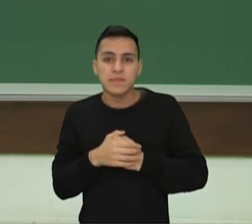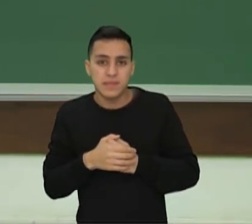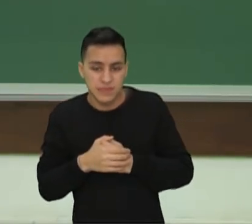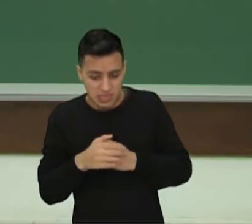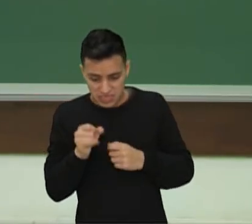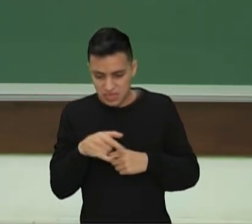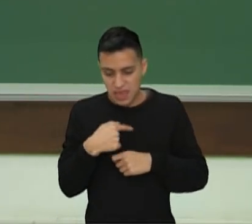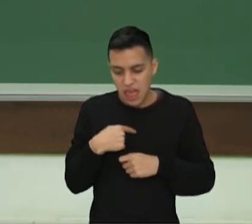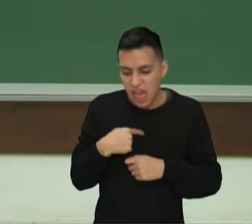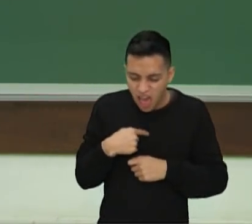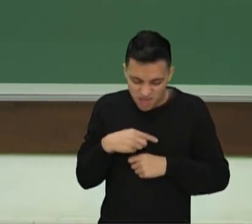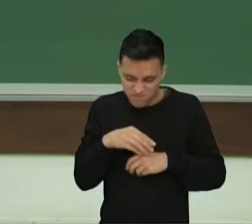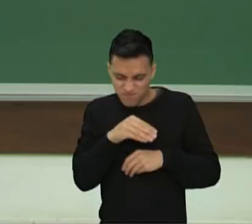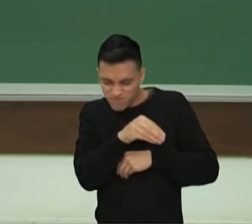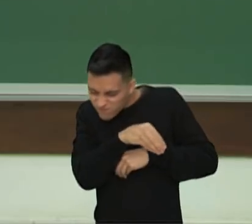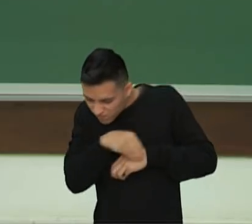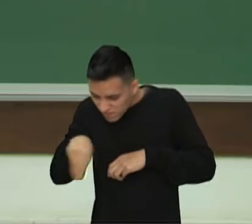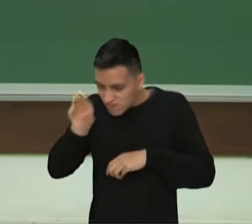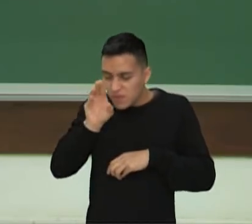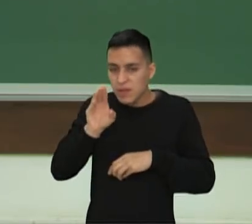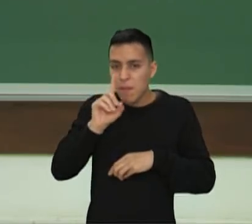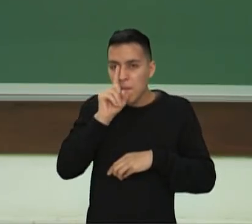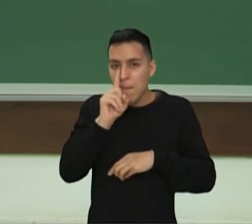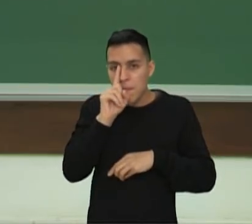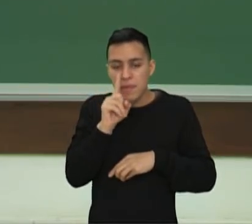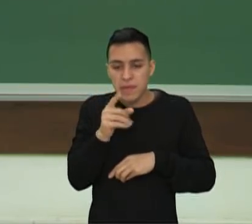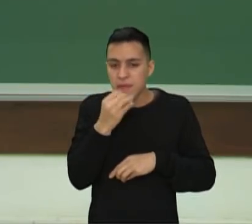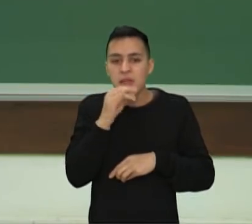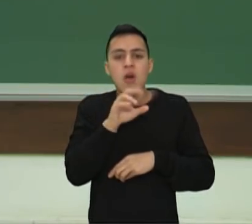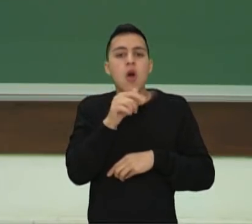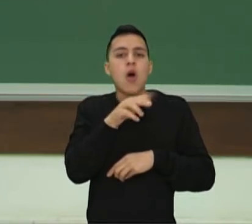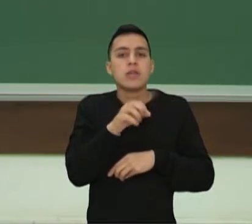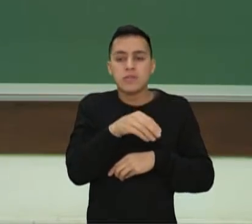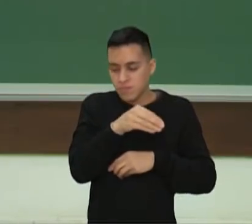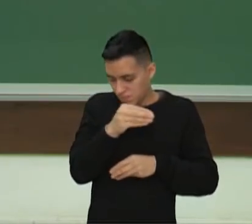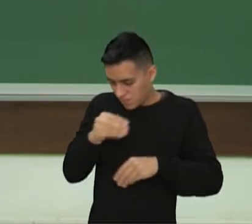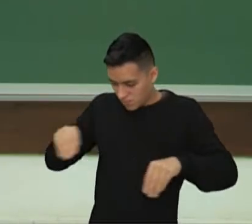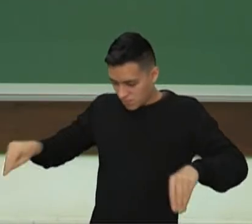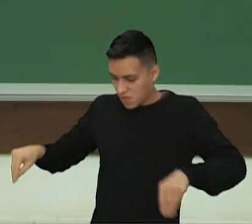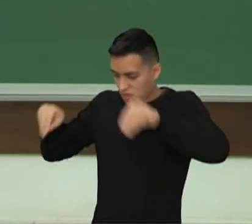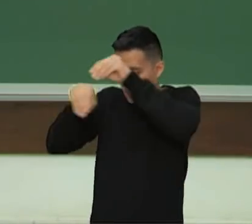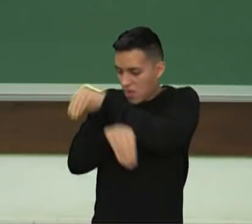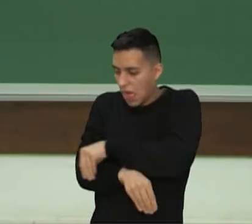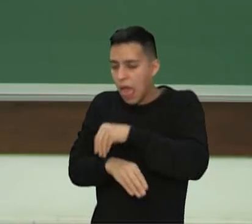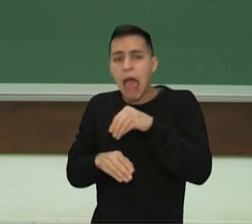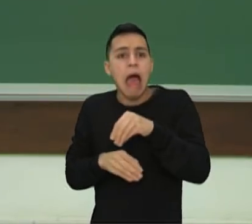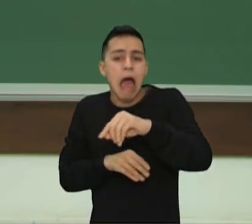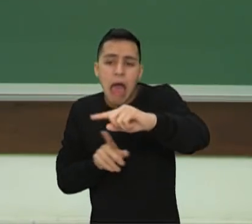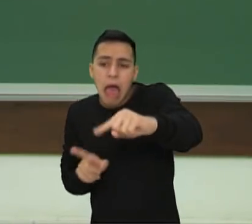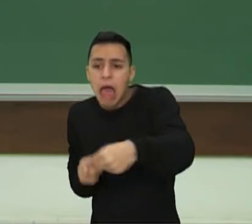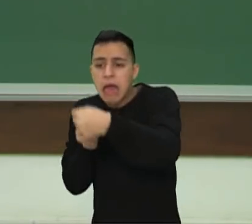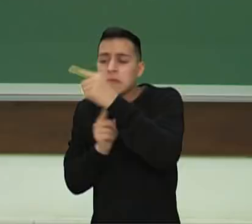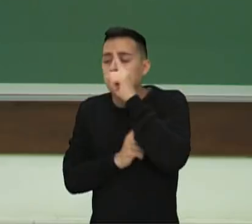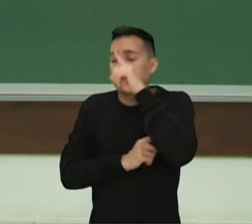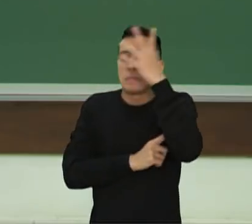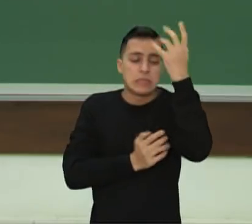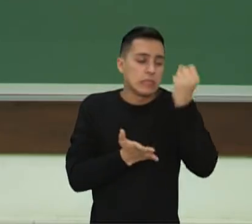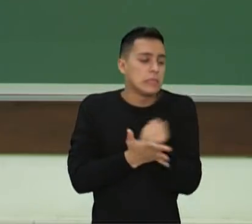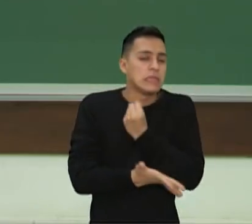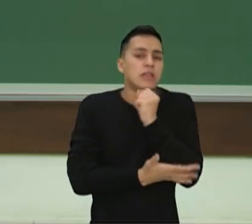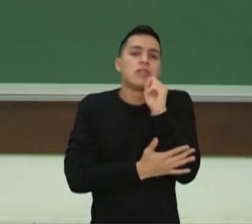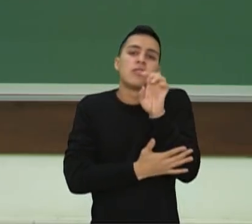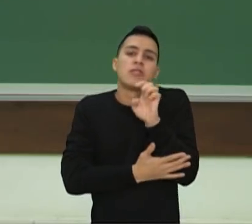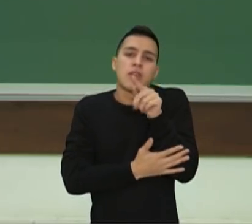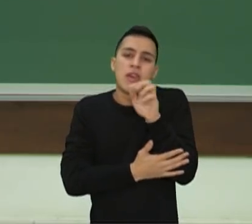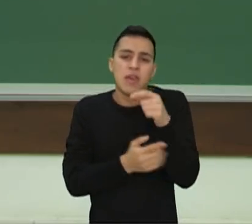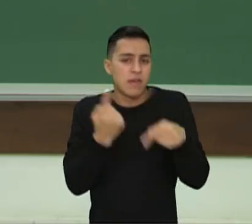eu colocando ele em xeque. Então, eu fiz um roque, por exemplo. Fiz o roque, mas eu fiquei lá na posição de xeque.